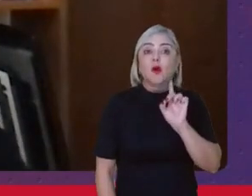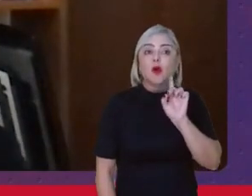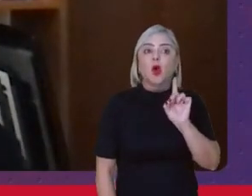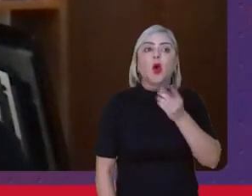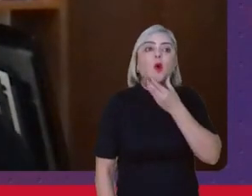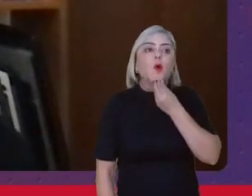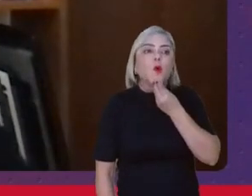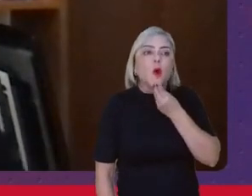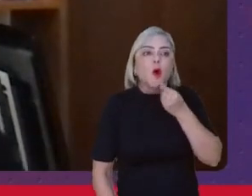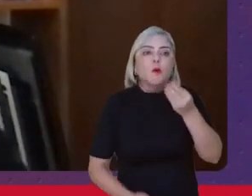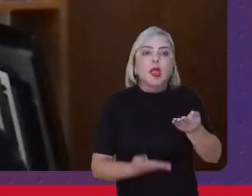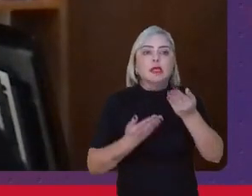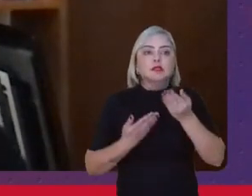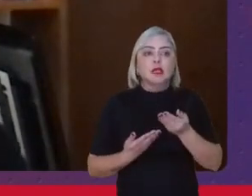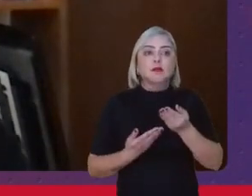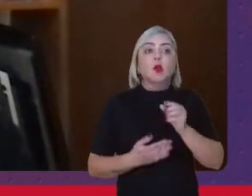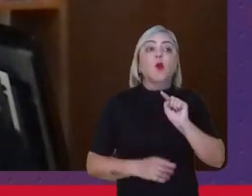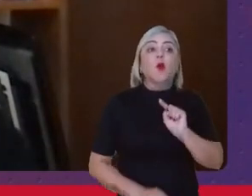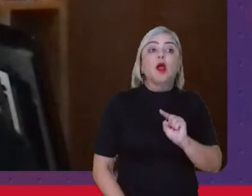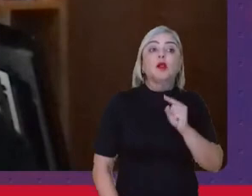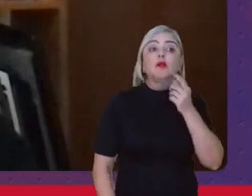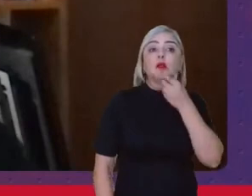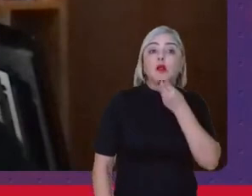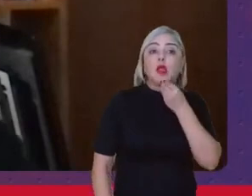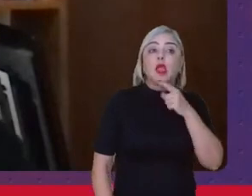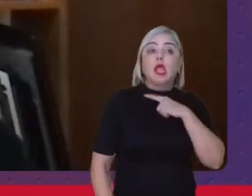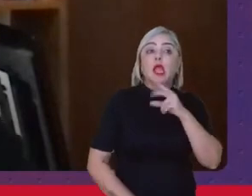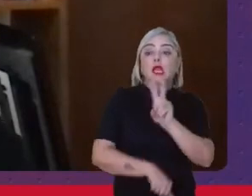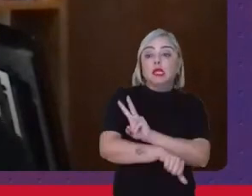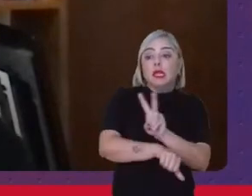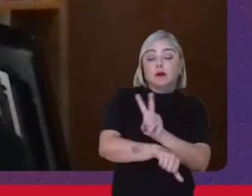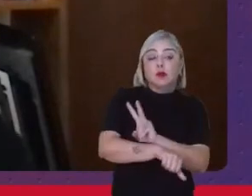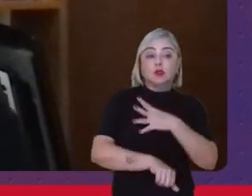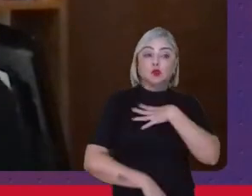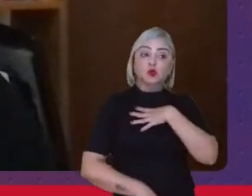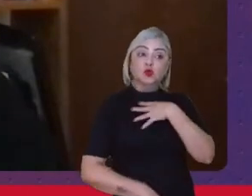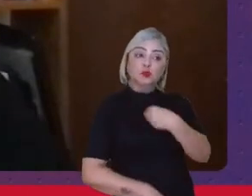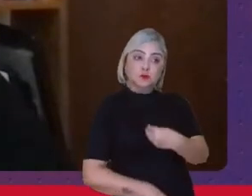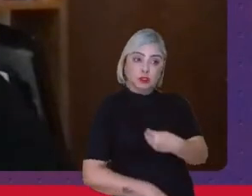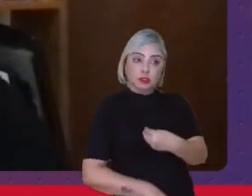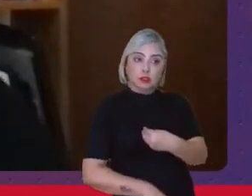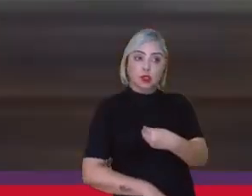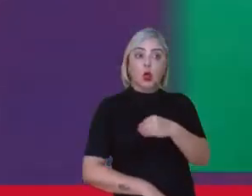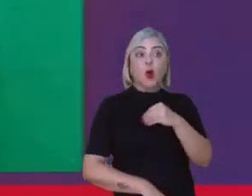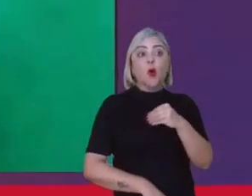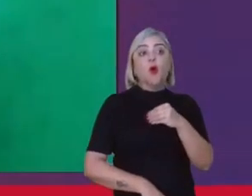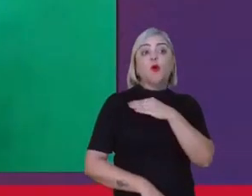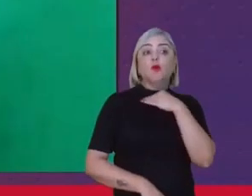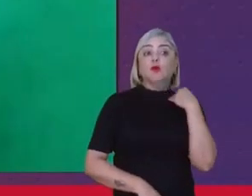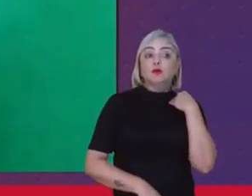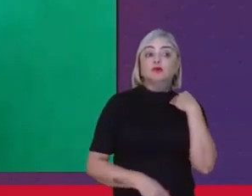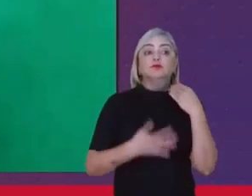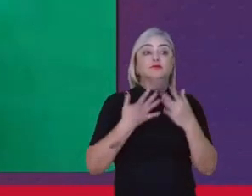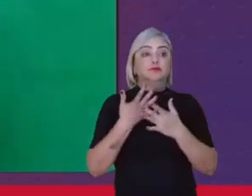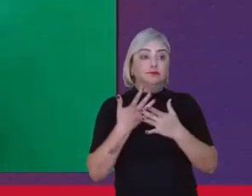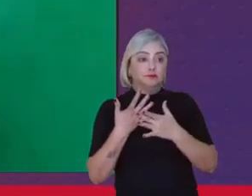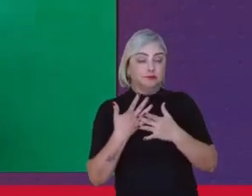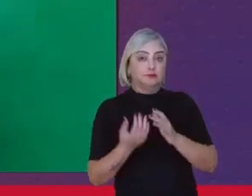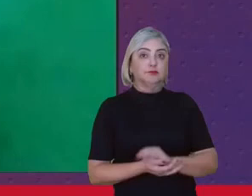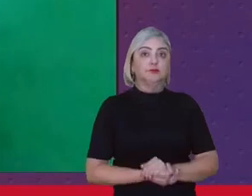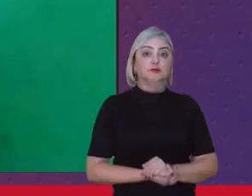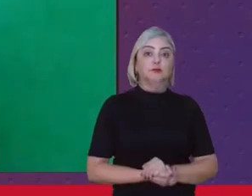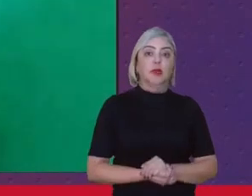o homem que recebe quando ele é que tem a guarda das crianças, ou no caso dos viúvos. Meu nome é